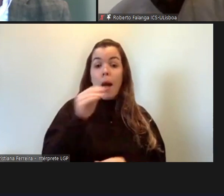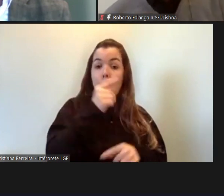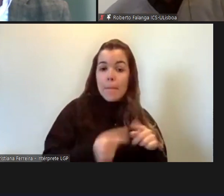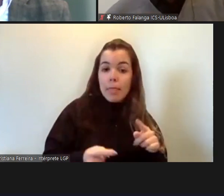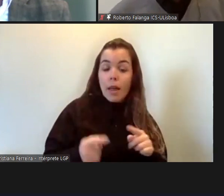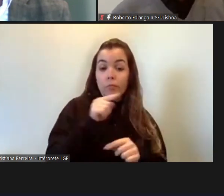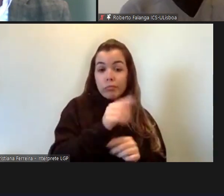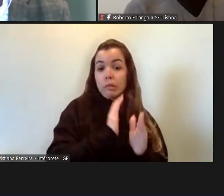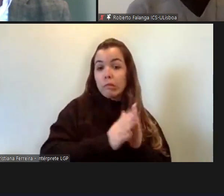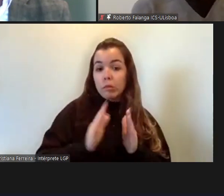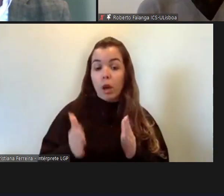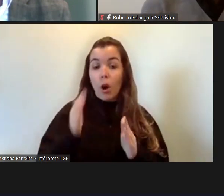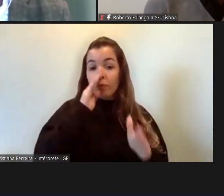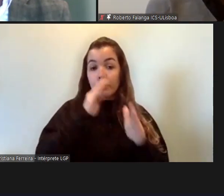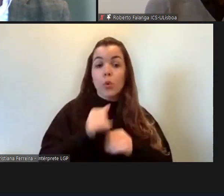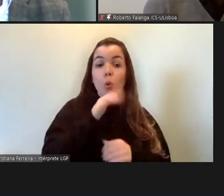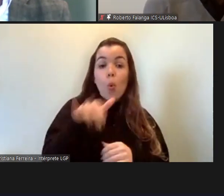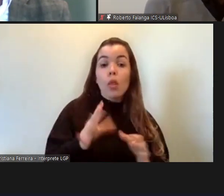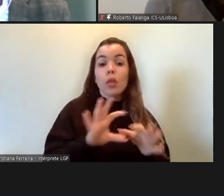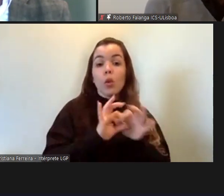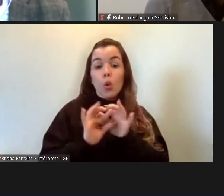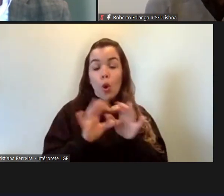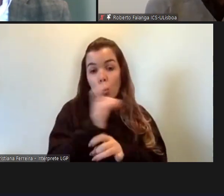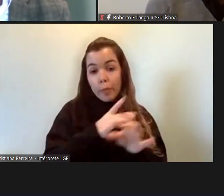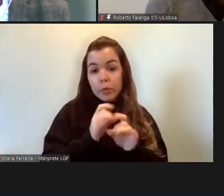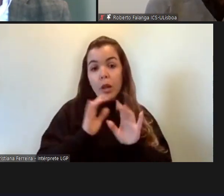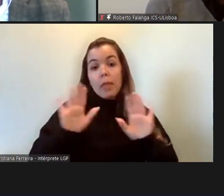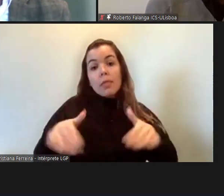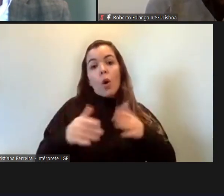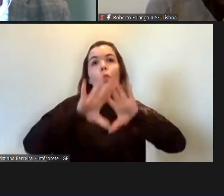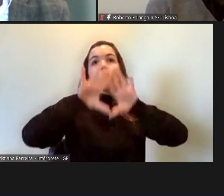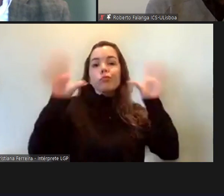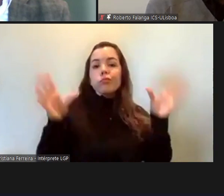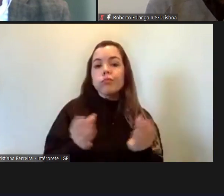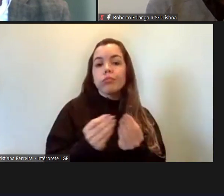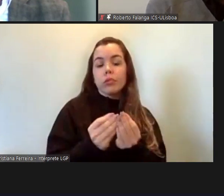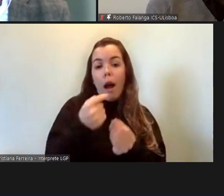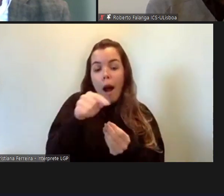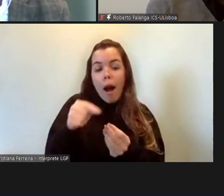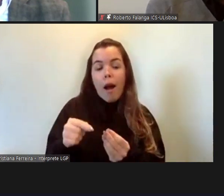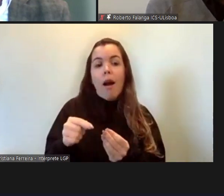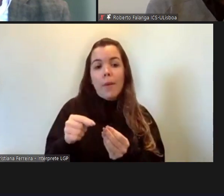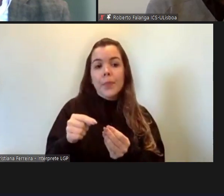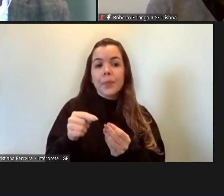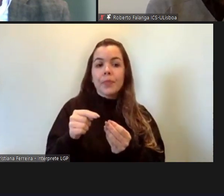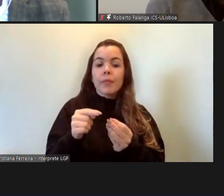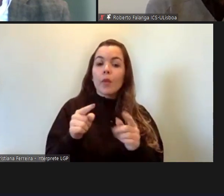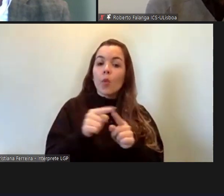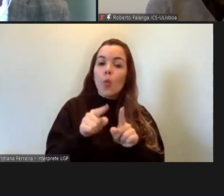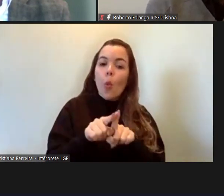já passam-se na União Europeia. Portanto, há todo um já, digamos, um